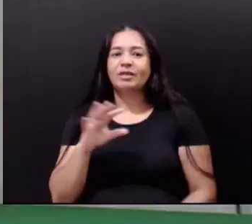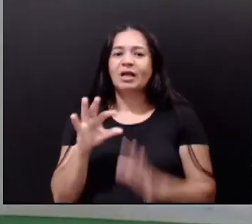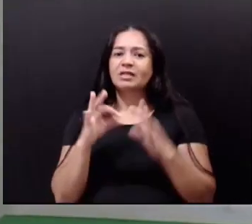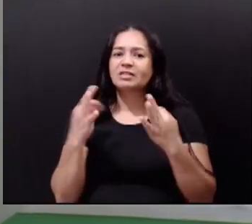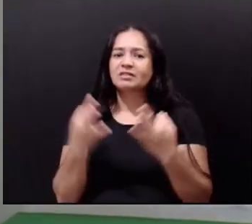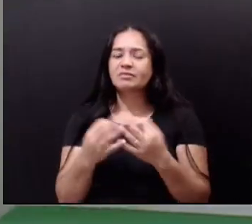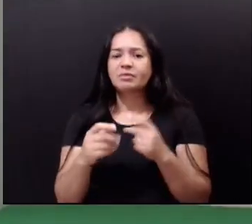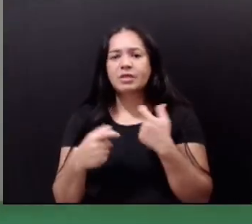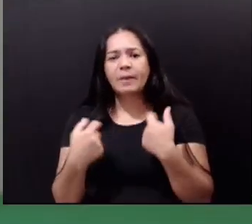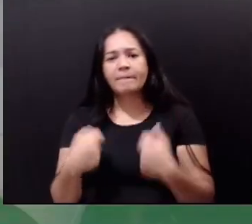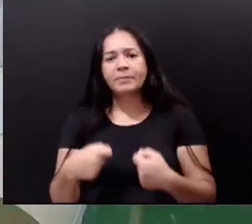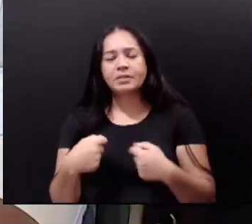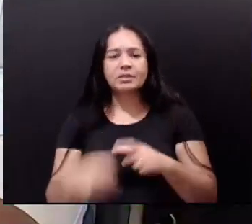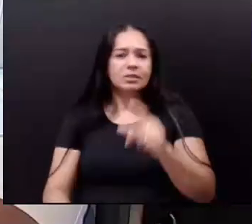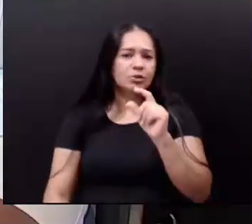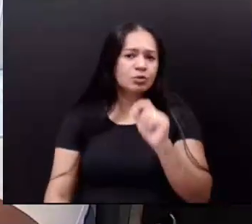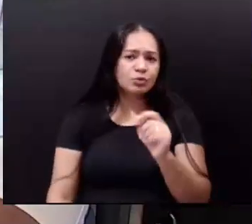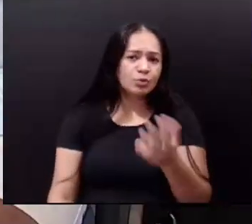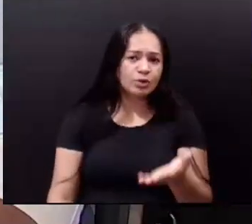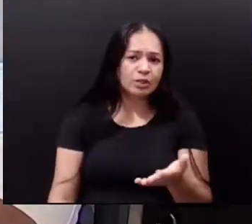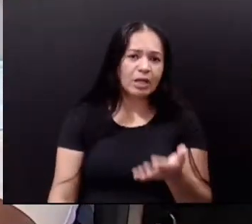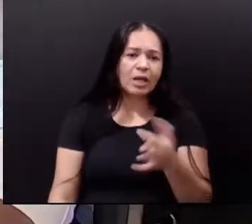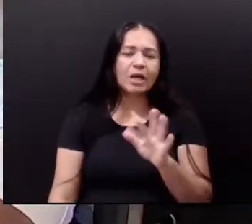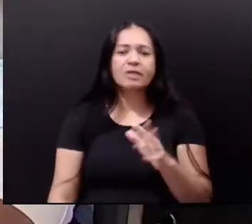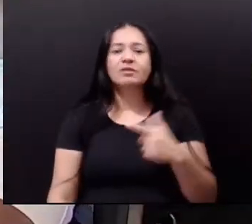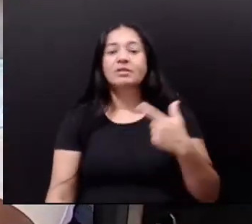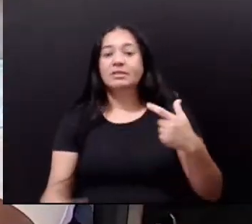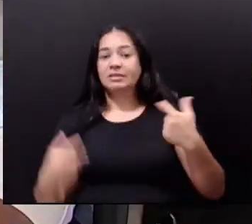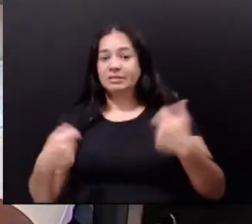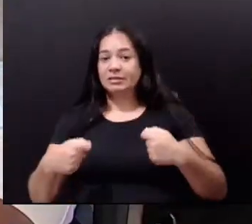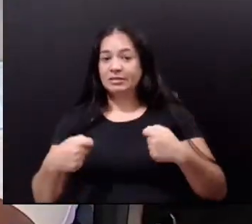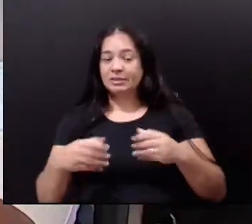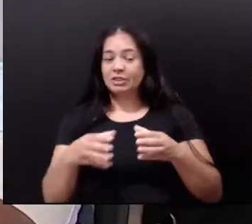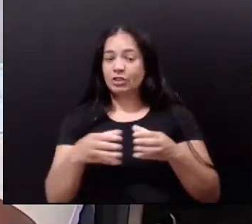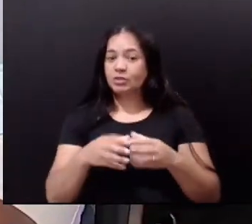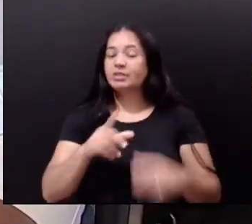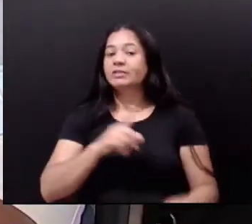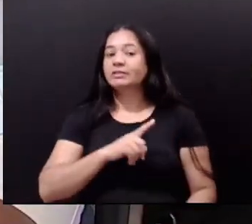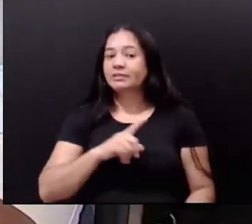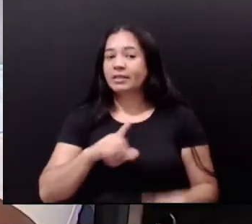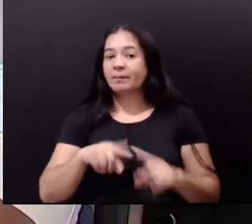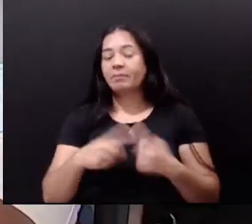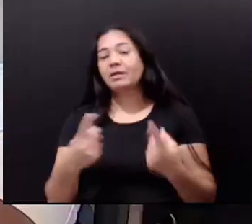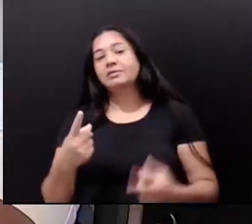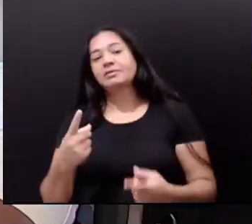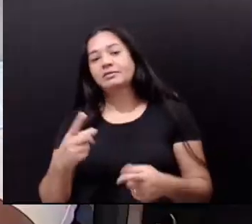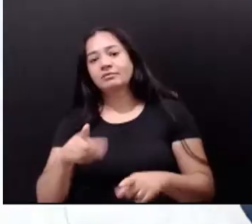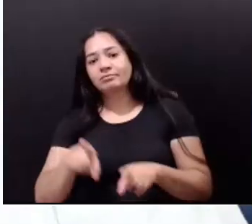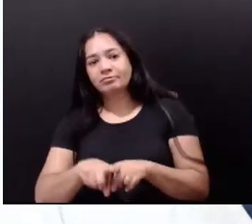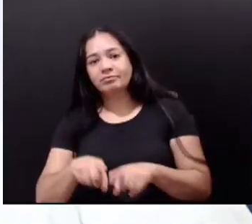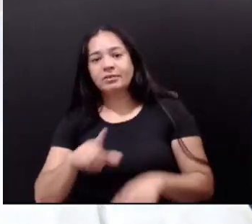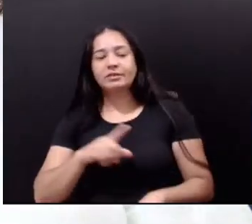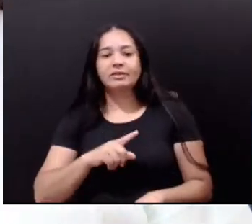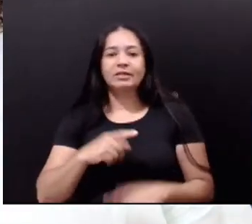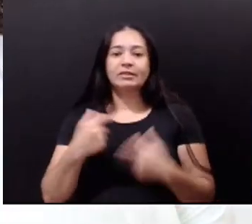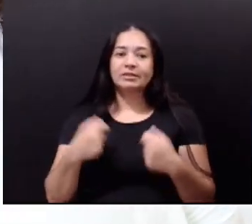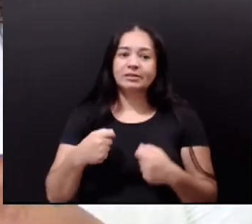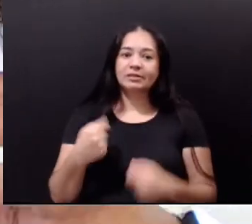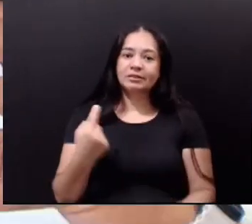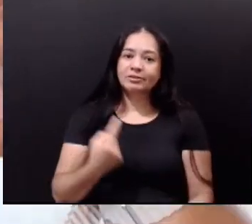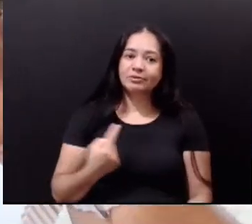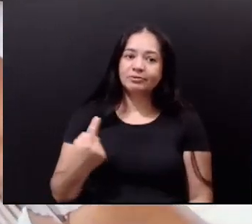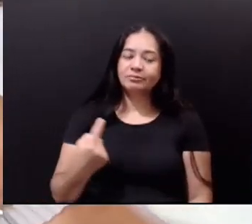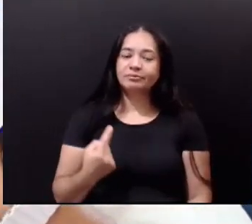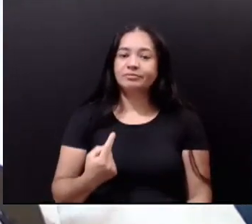Porque às vezes tem demandas coletivas, mas tem demandas individuais. Sim. Às vezes precisa de alguma sessão de